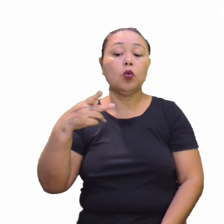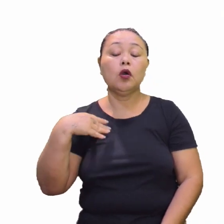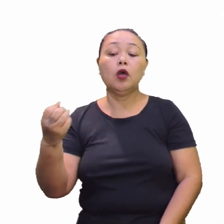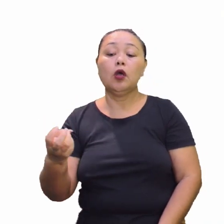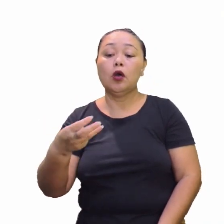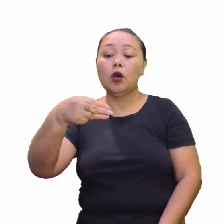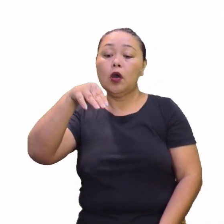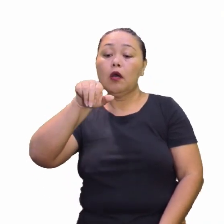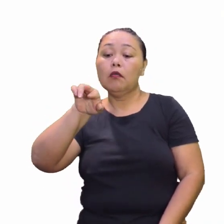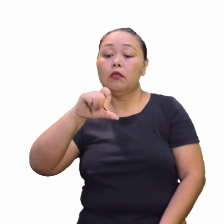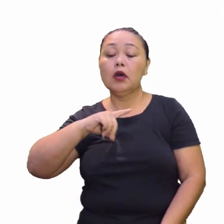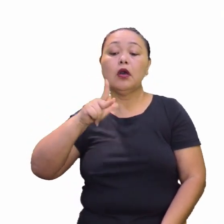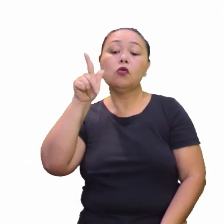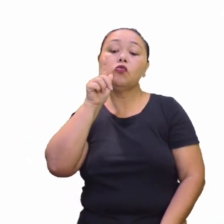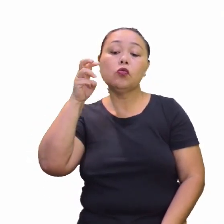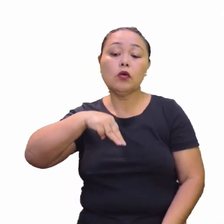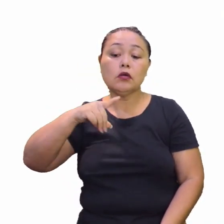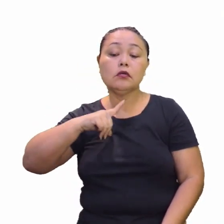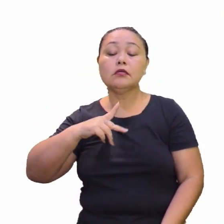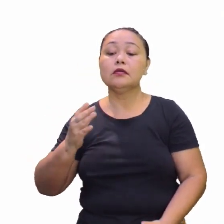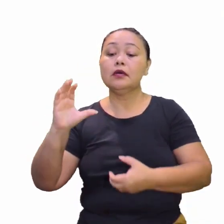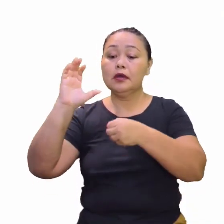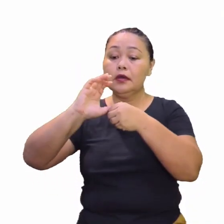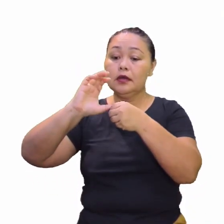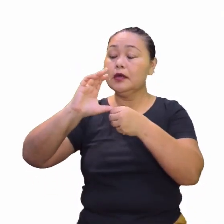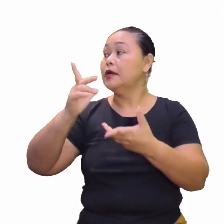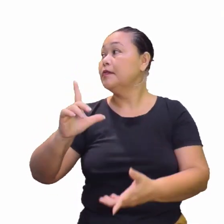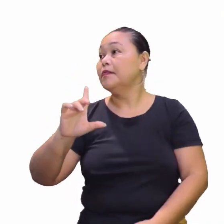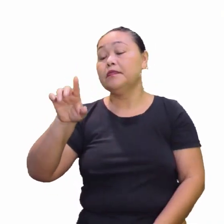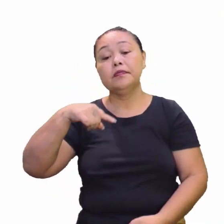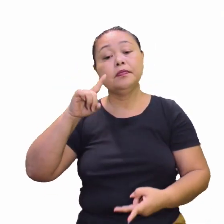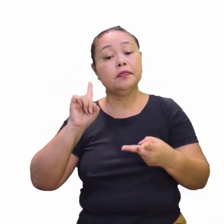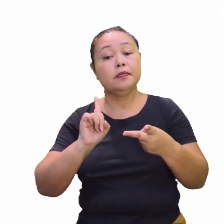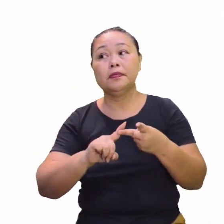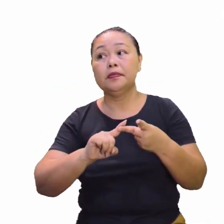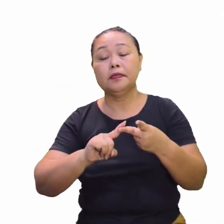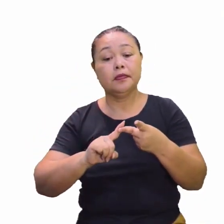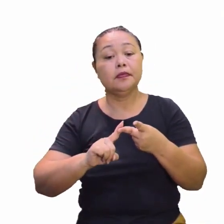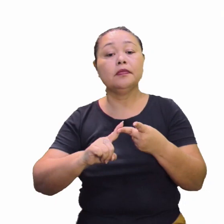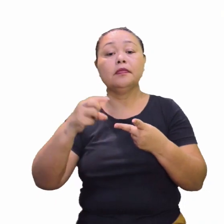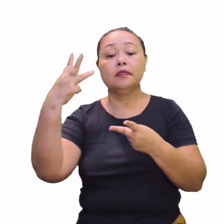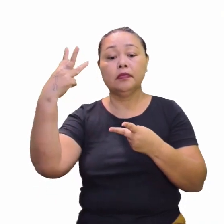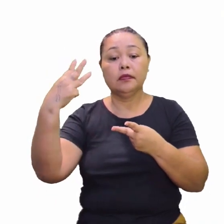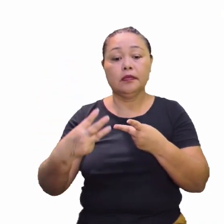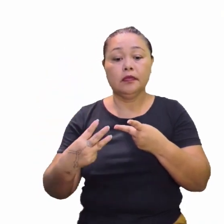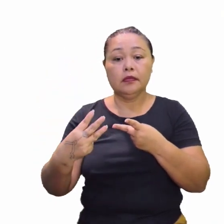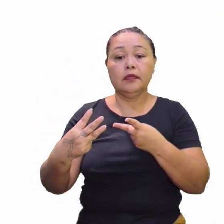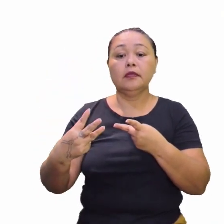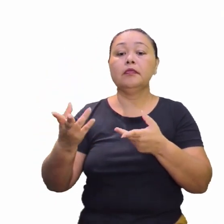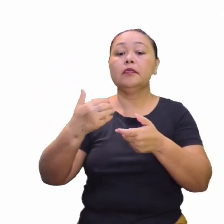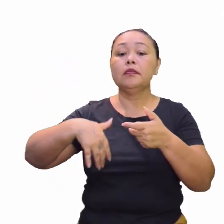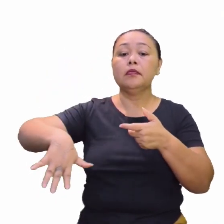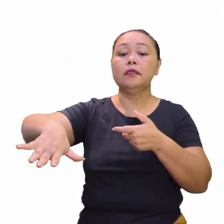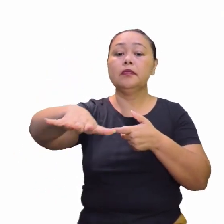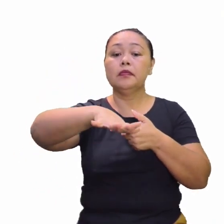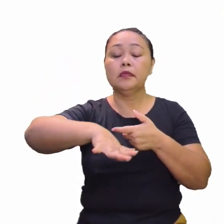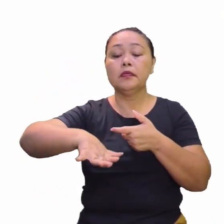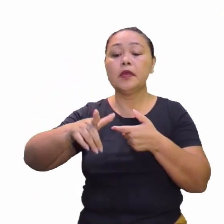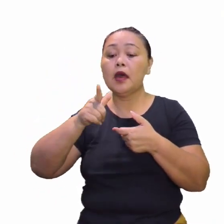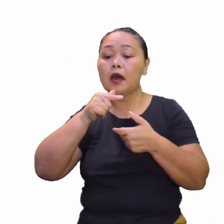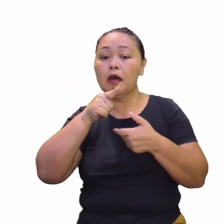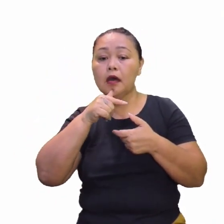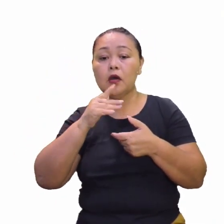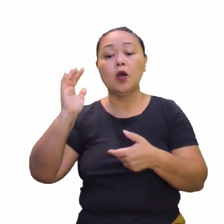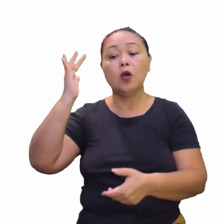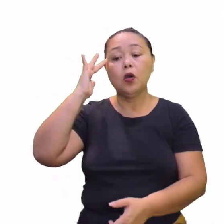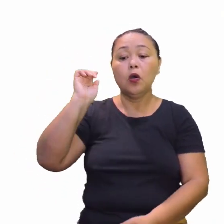tem Nova Mamoré, Guajará-Mirim e Candeia do Jamari. E aí nós temos ali o Polo 3, Rota das Águas, que a